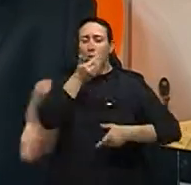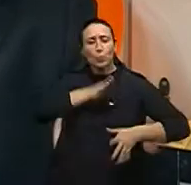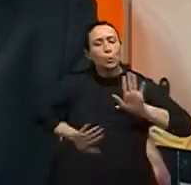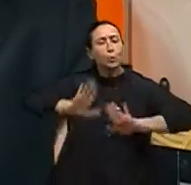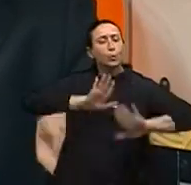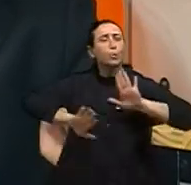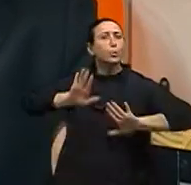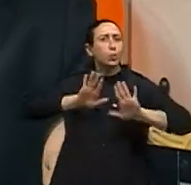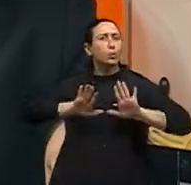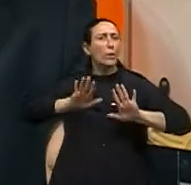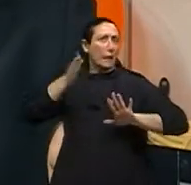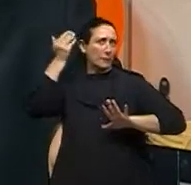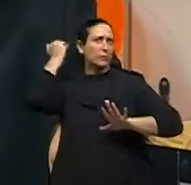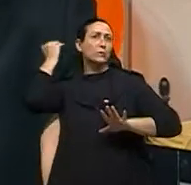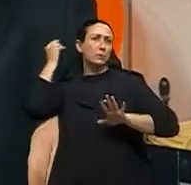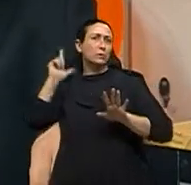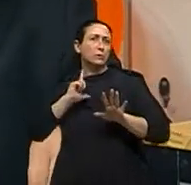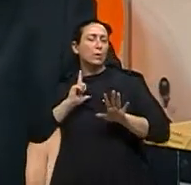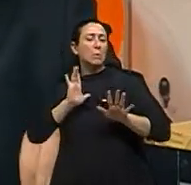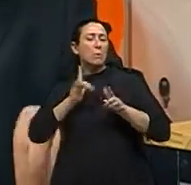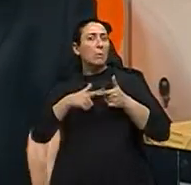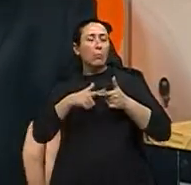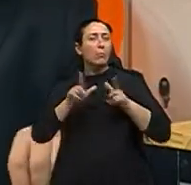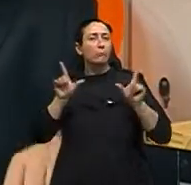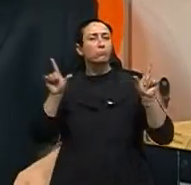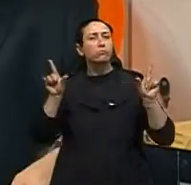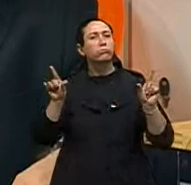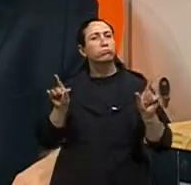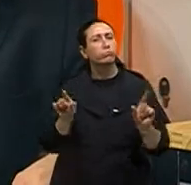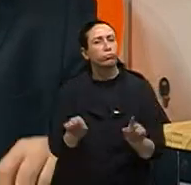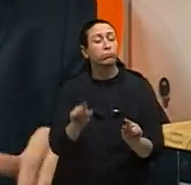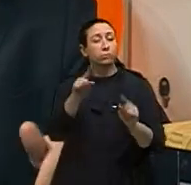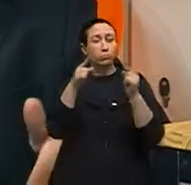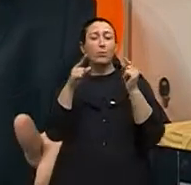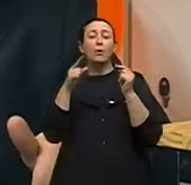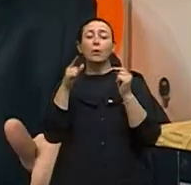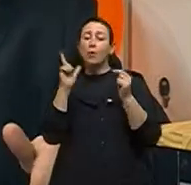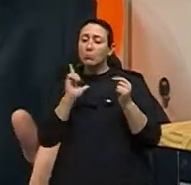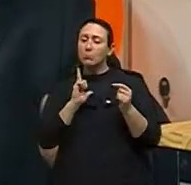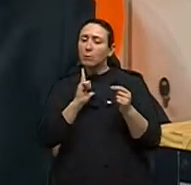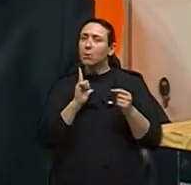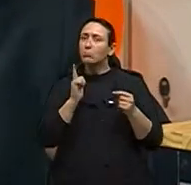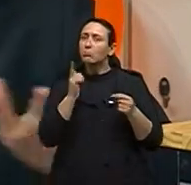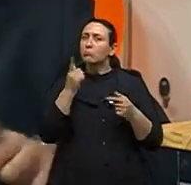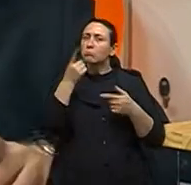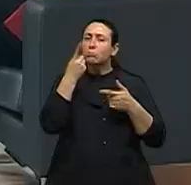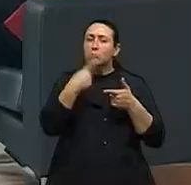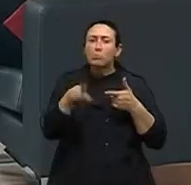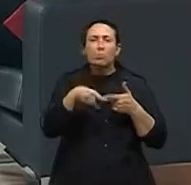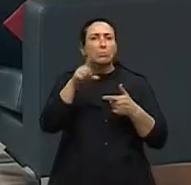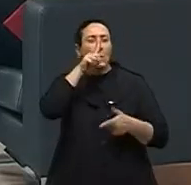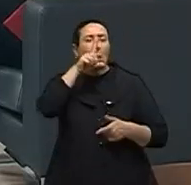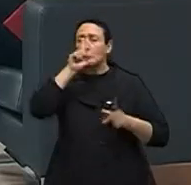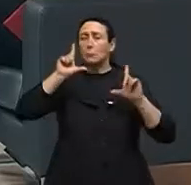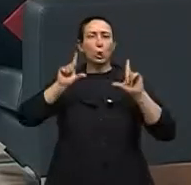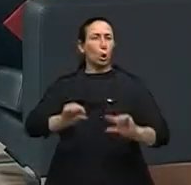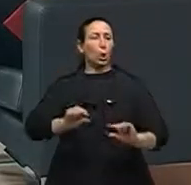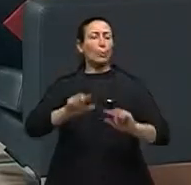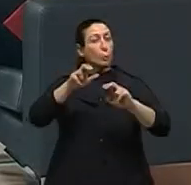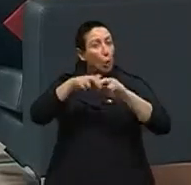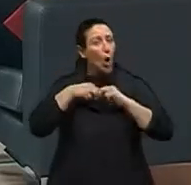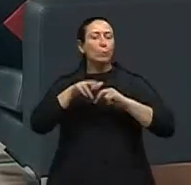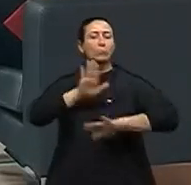antes na China Japão eh tem um um um risco bem menor do que os que passaram a usar a